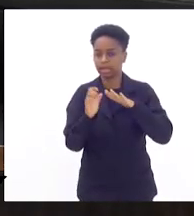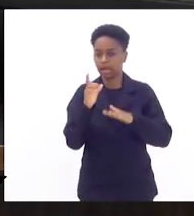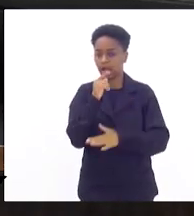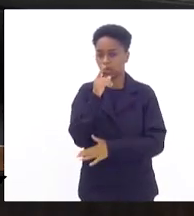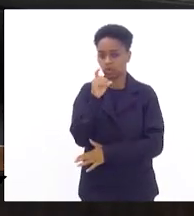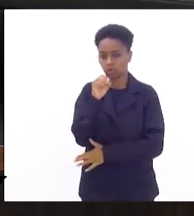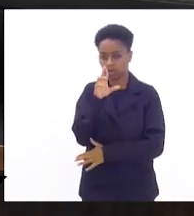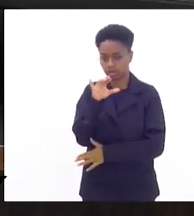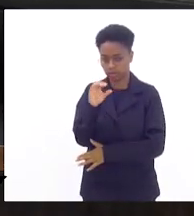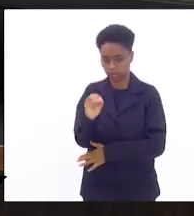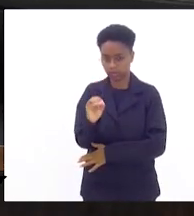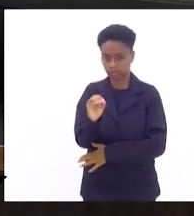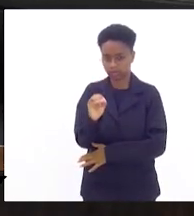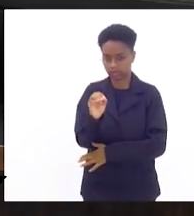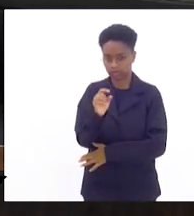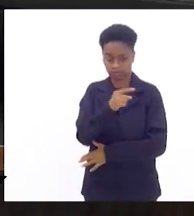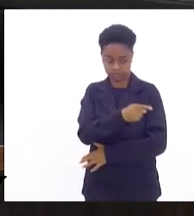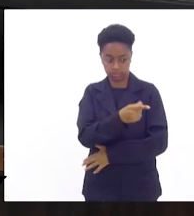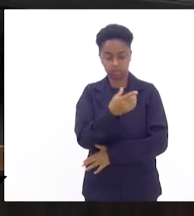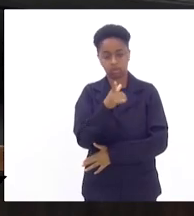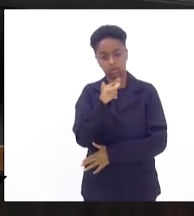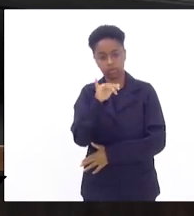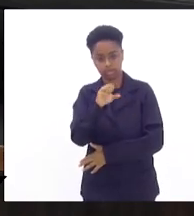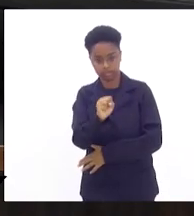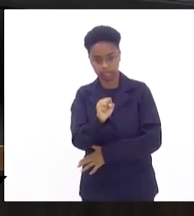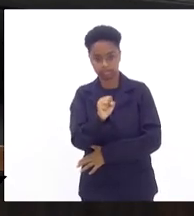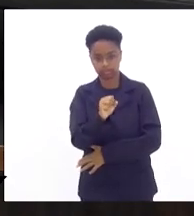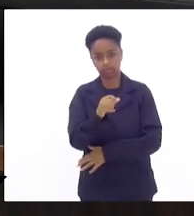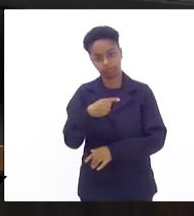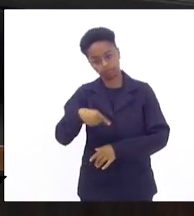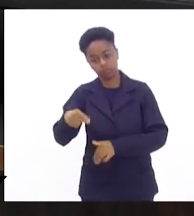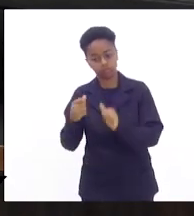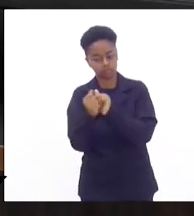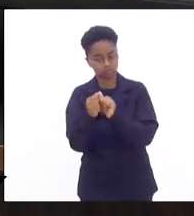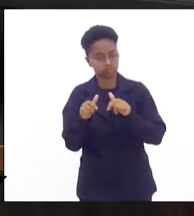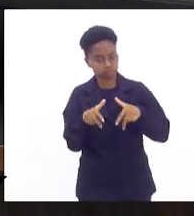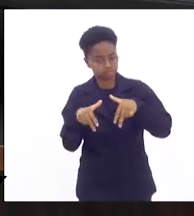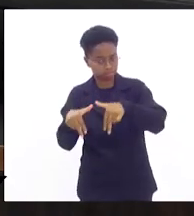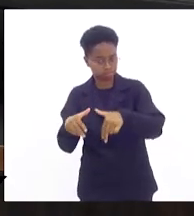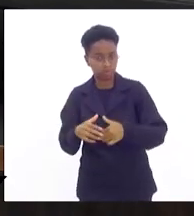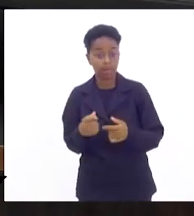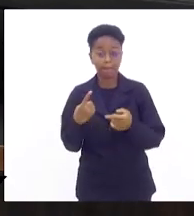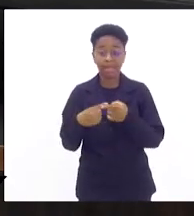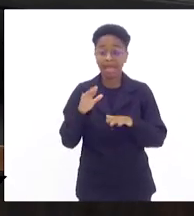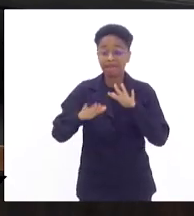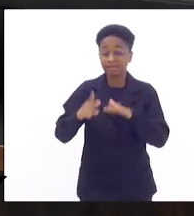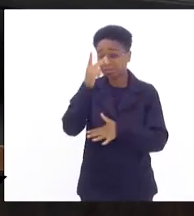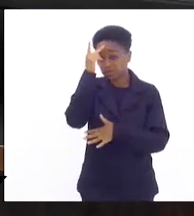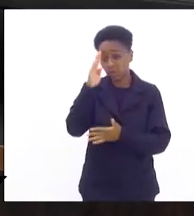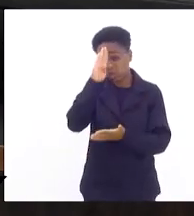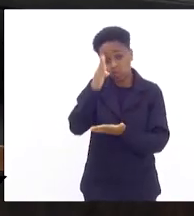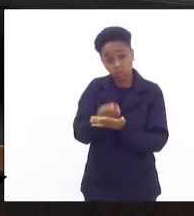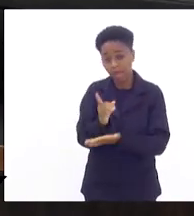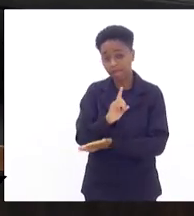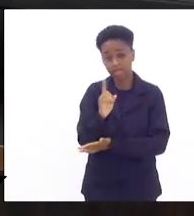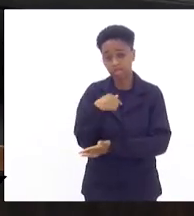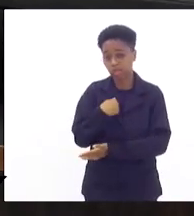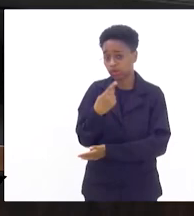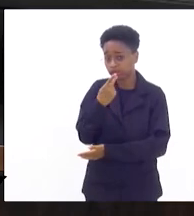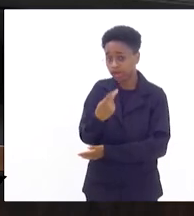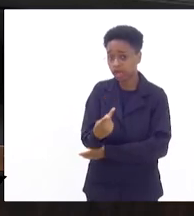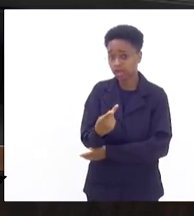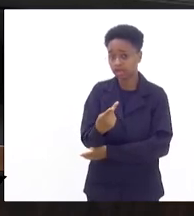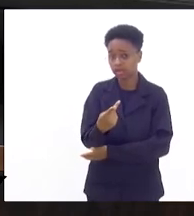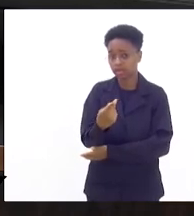Rio, que está ali, doutor Luiz Fabiano, teve em loco comigo, porque muitas das vezes as pessoas não acreditam no que a gente está falando. Eu